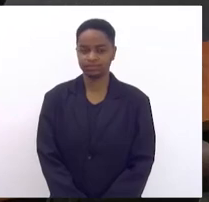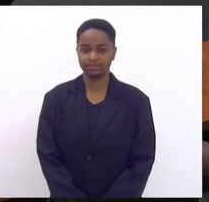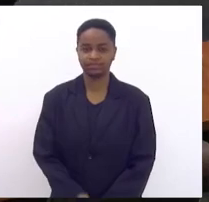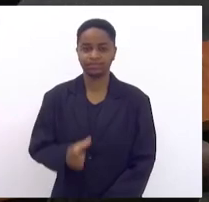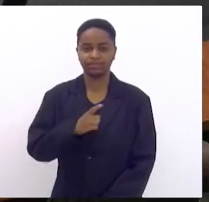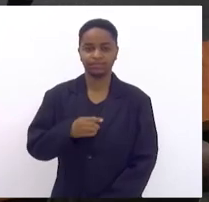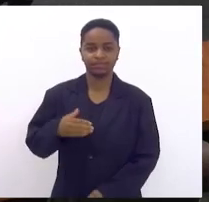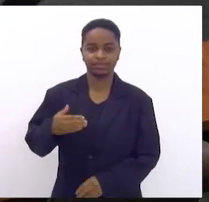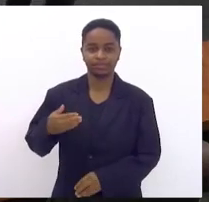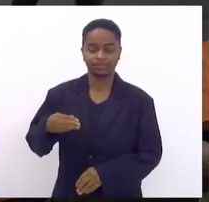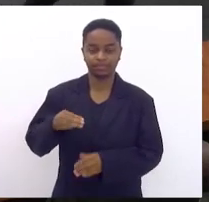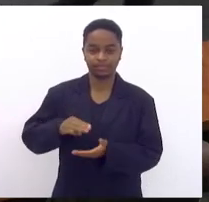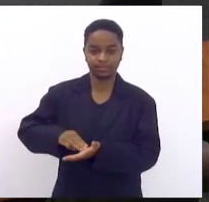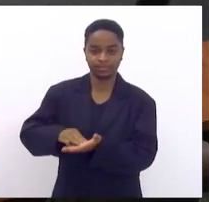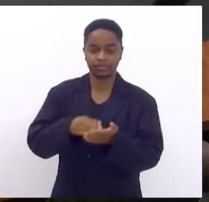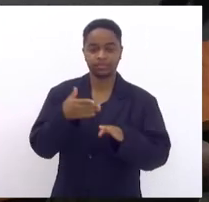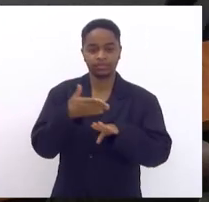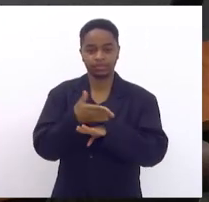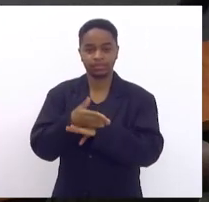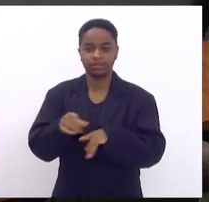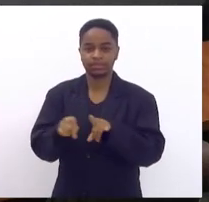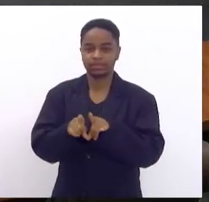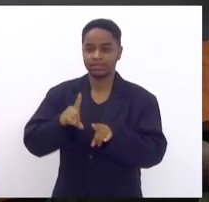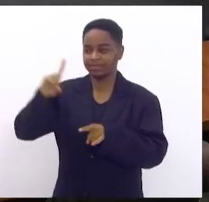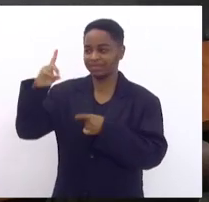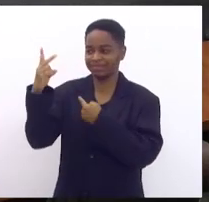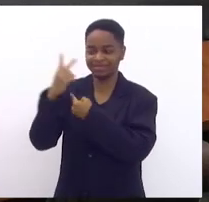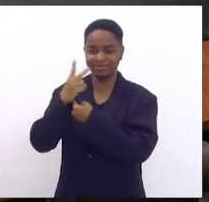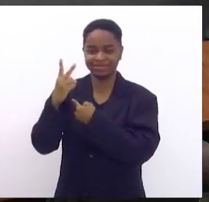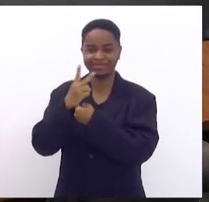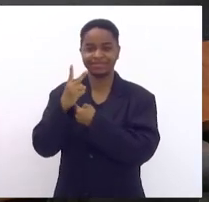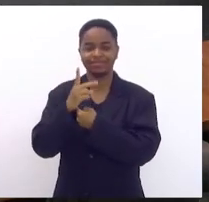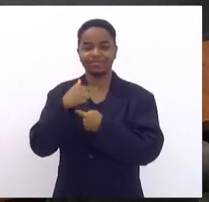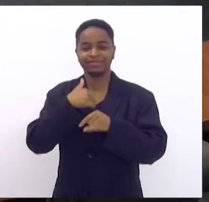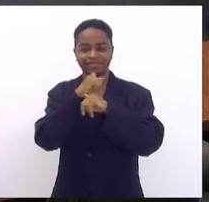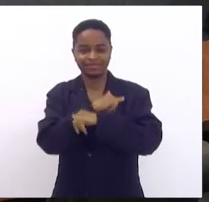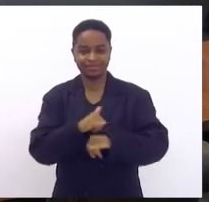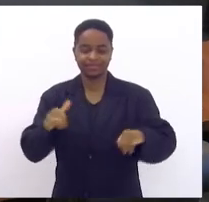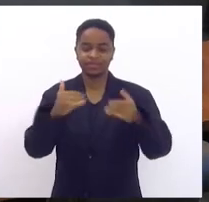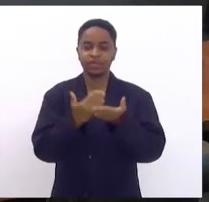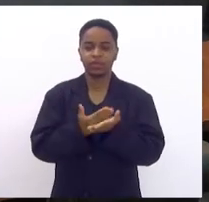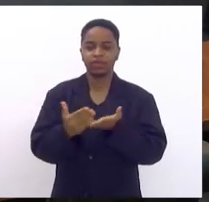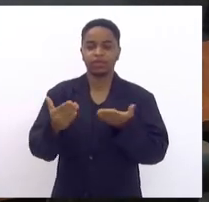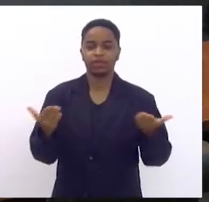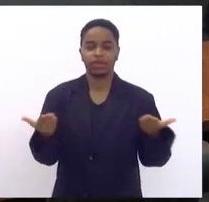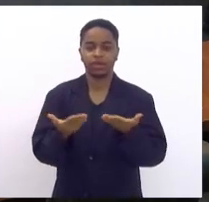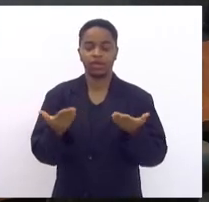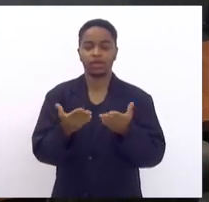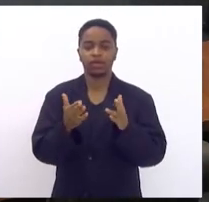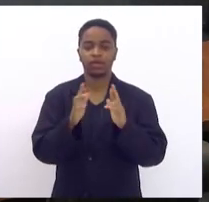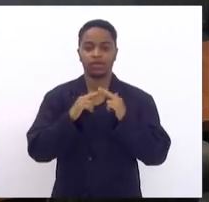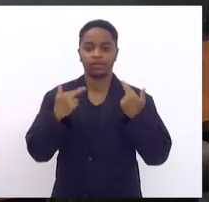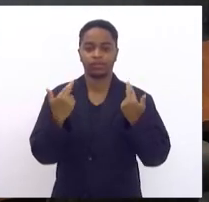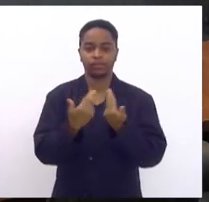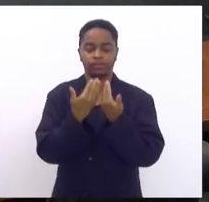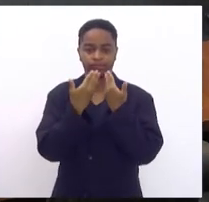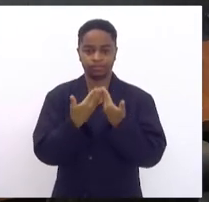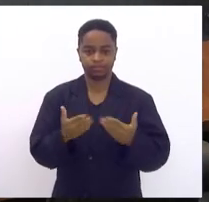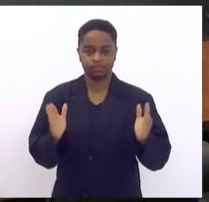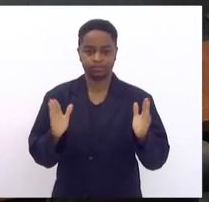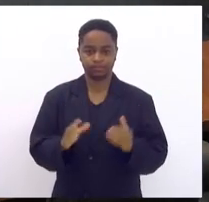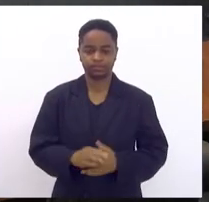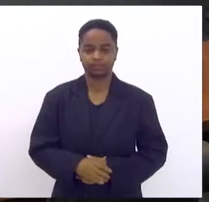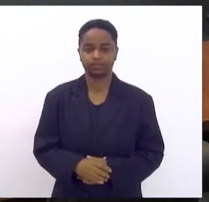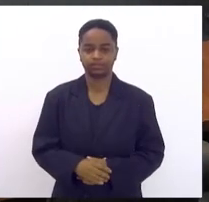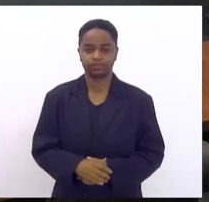Havendo o número legal e sobre a proteção de Deus, iniciamos o nosso trabalho. Está aberta a